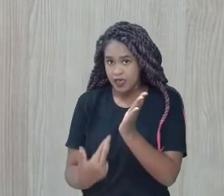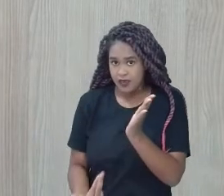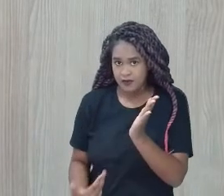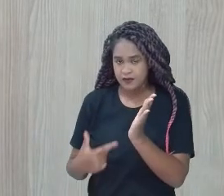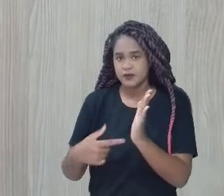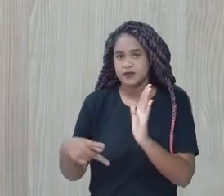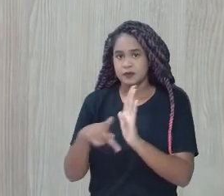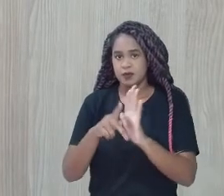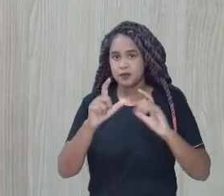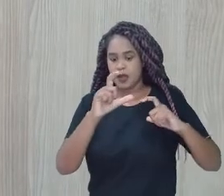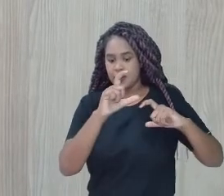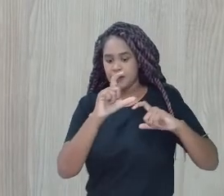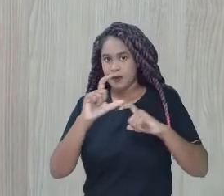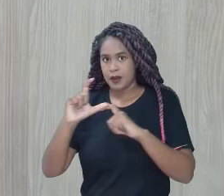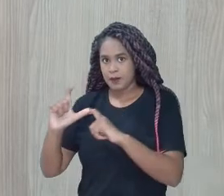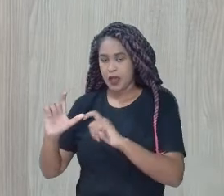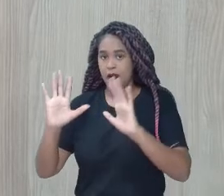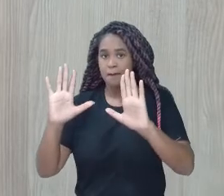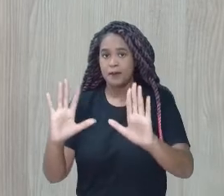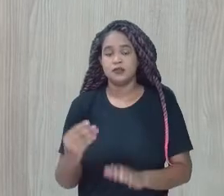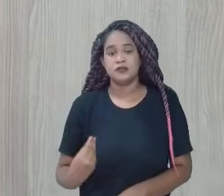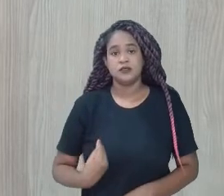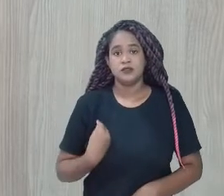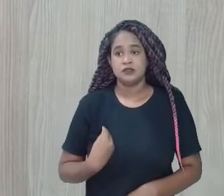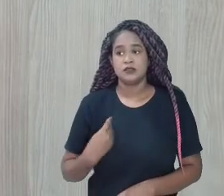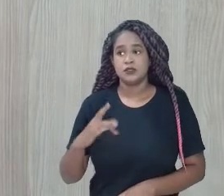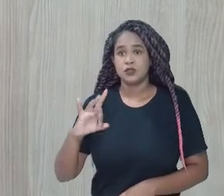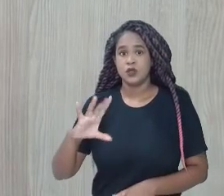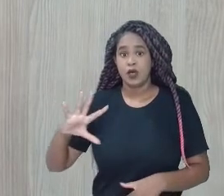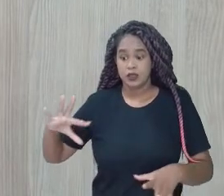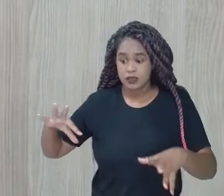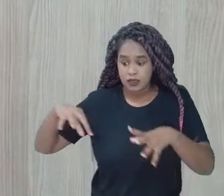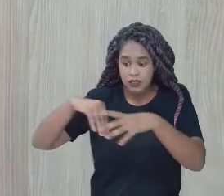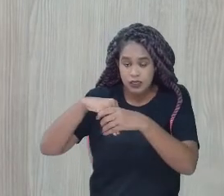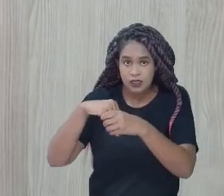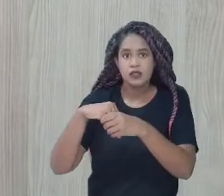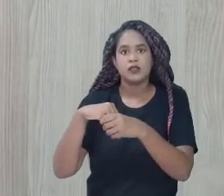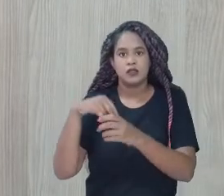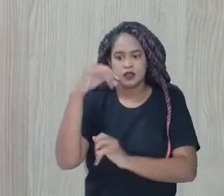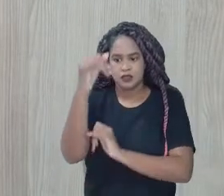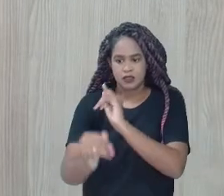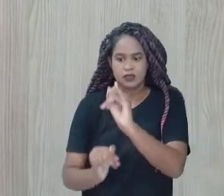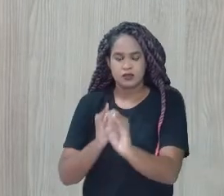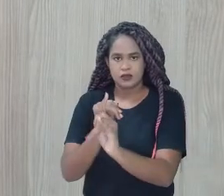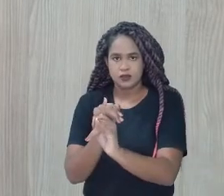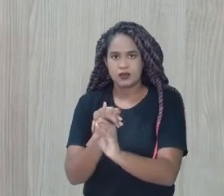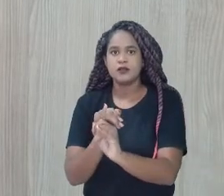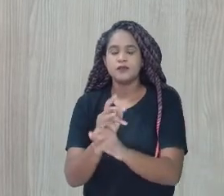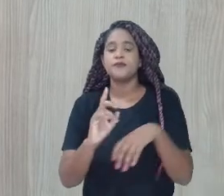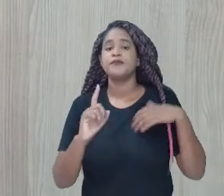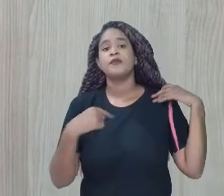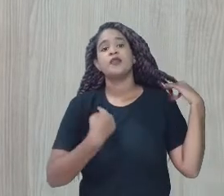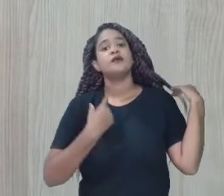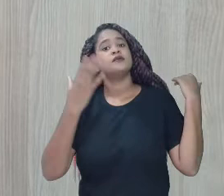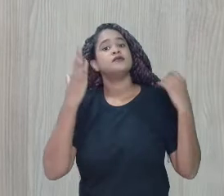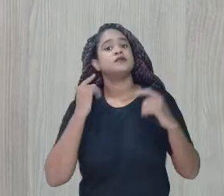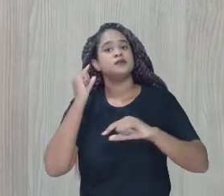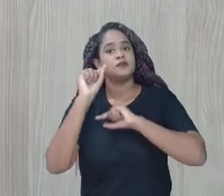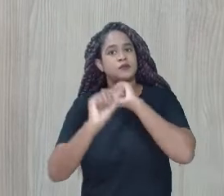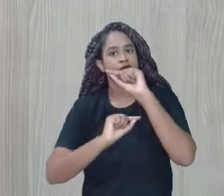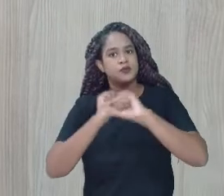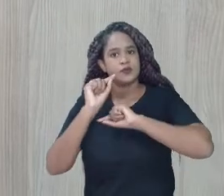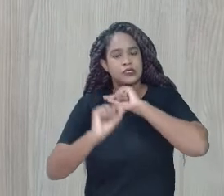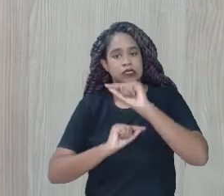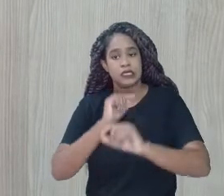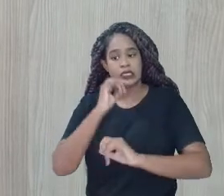em quadrinhos, mas que elas existem apenas na internet. A gente sabe que depois que a internet chegou, os